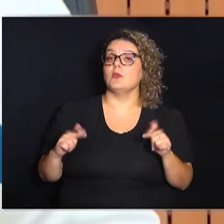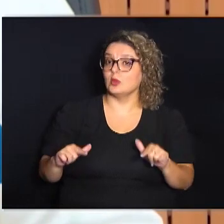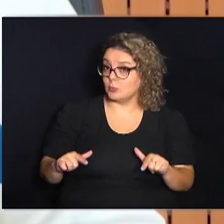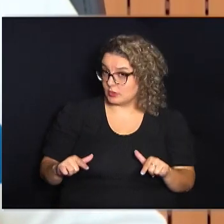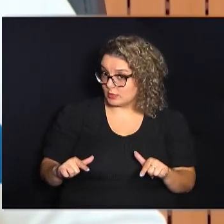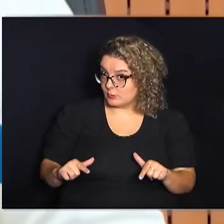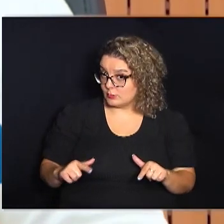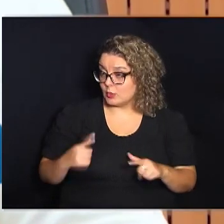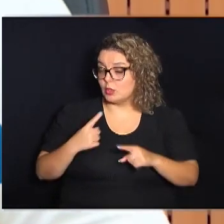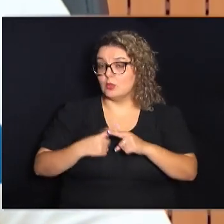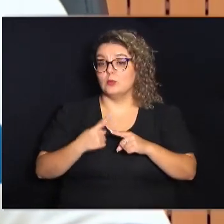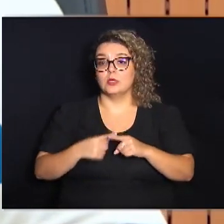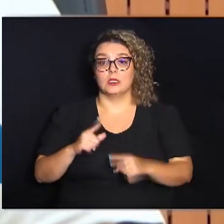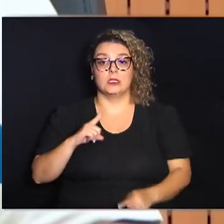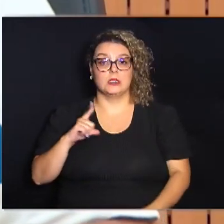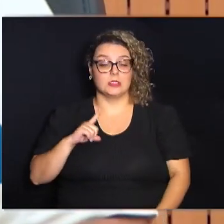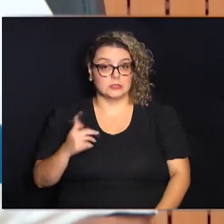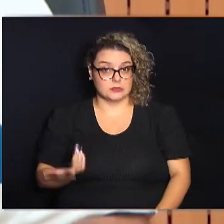né? Porque a gente tem